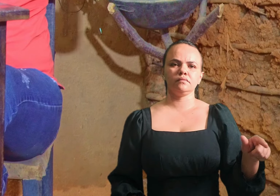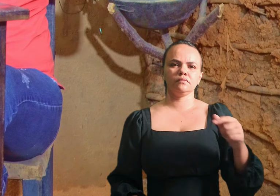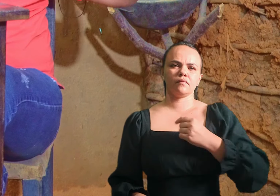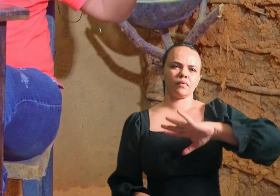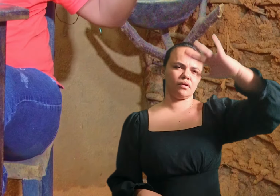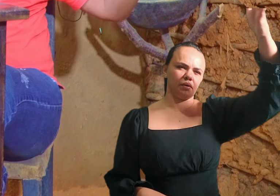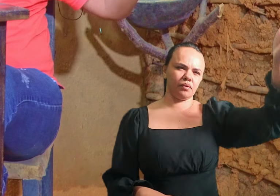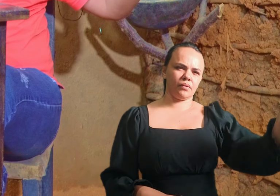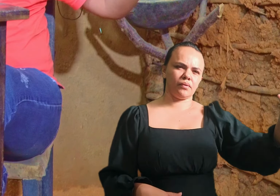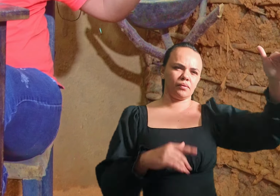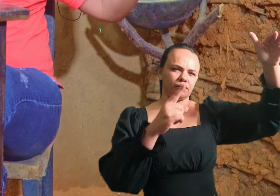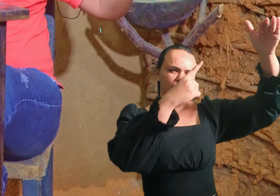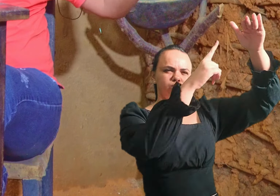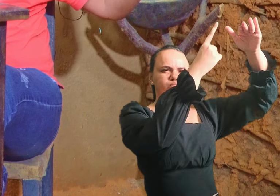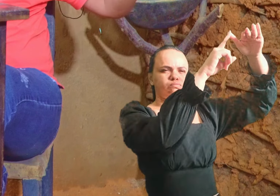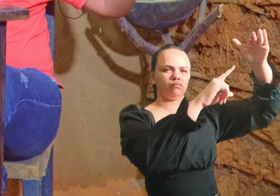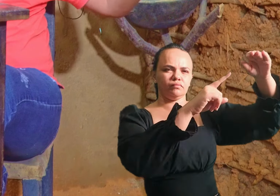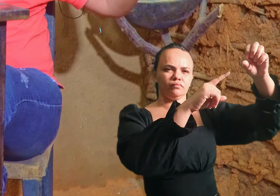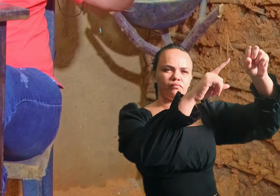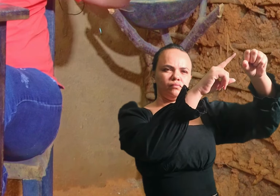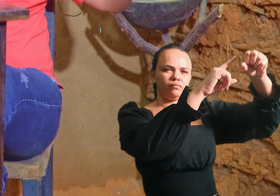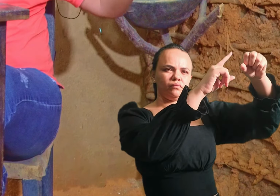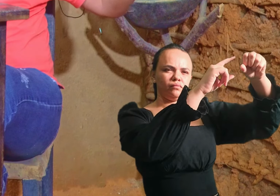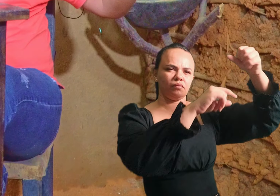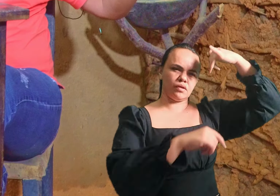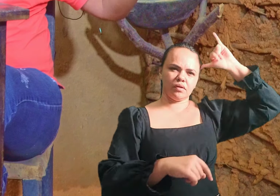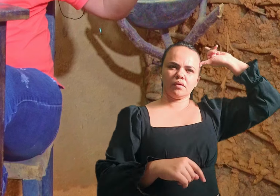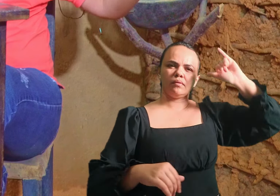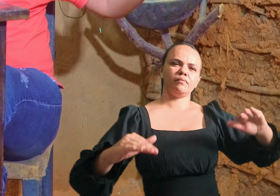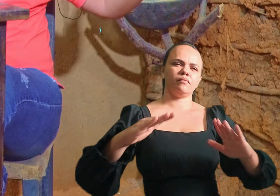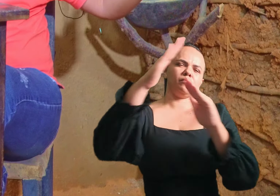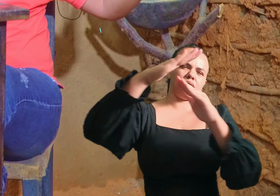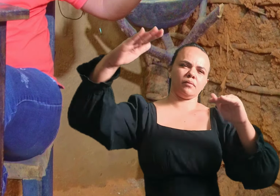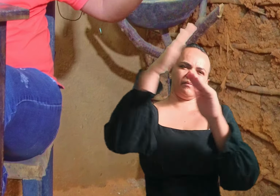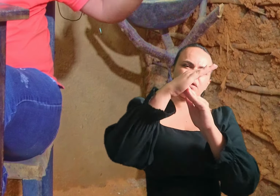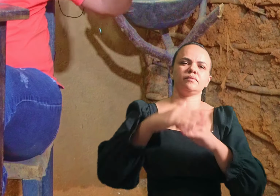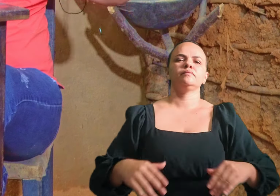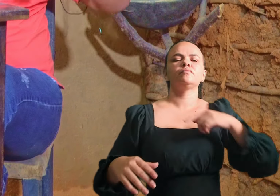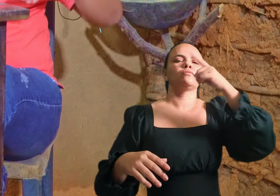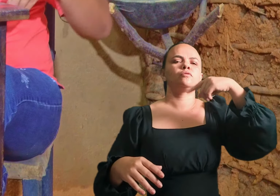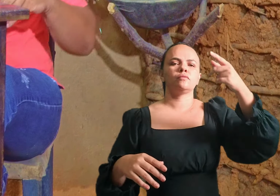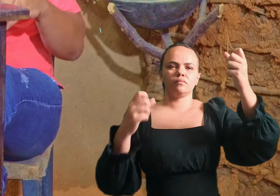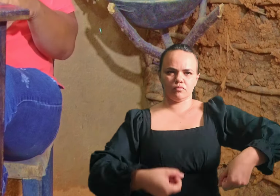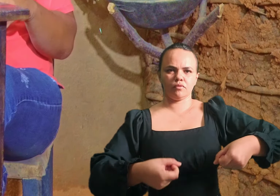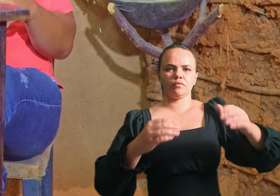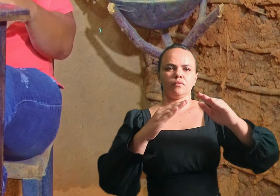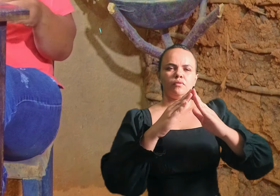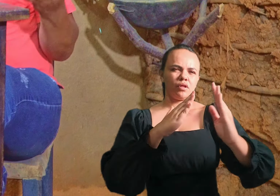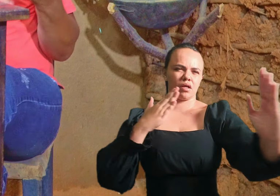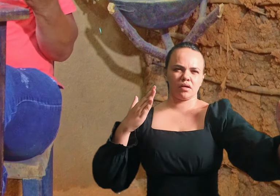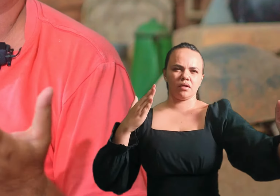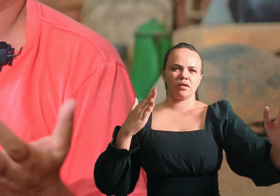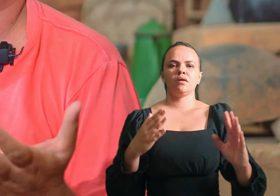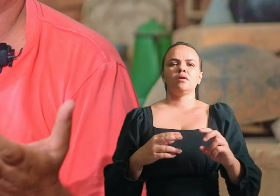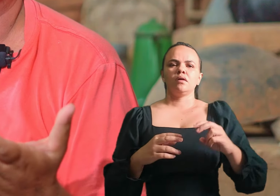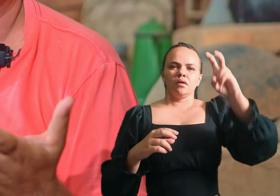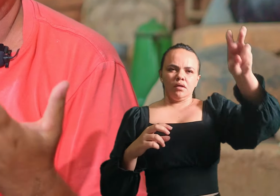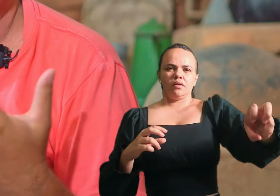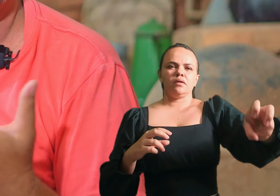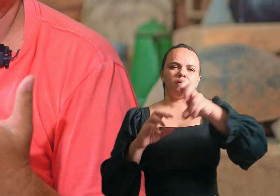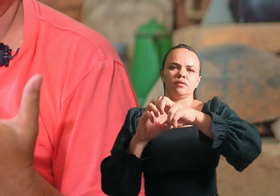eh que que o gado que que que animais entrasse sem precisar de cerca por isso que as Serras eram indicadas a serra de Porto